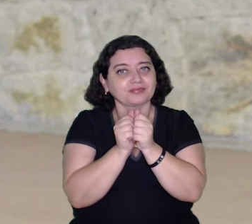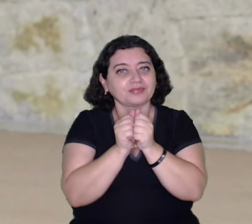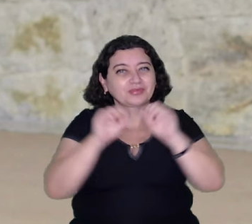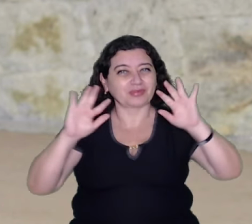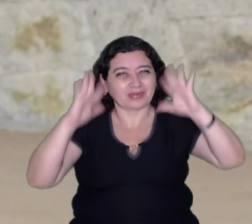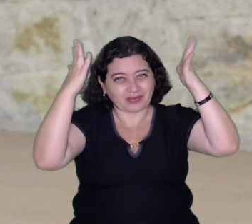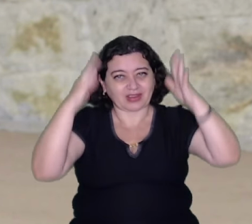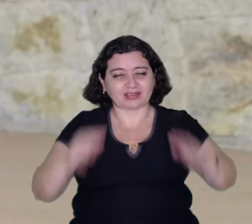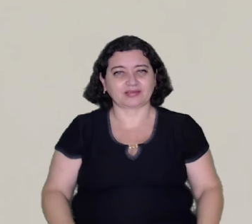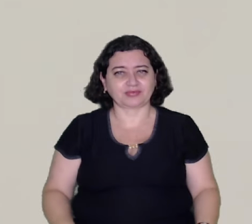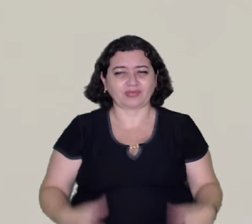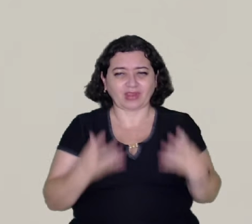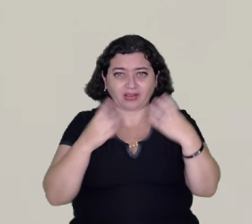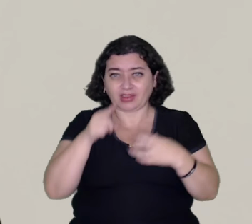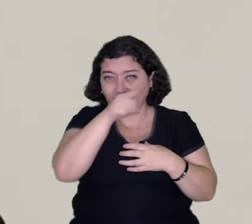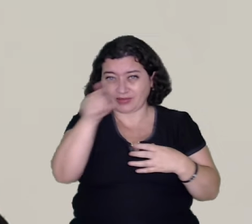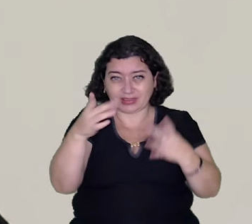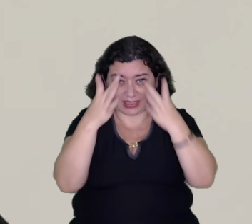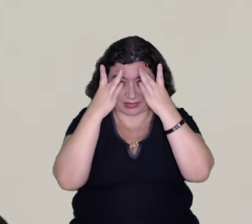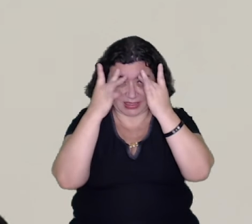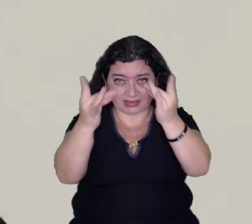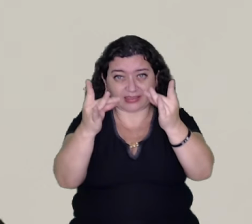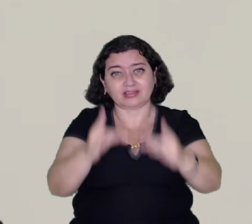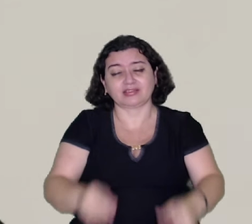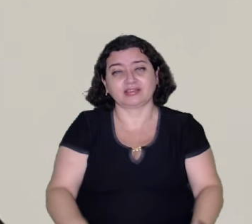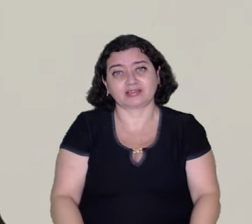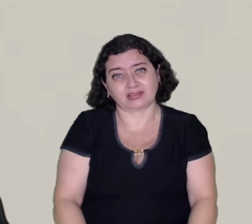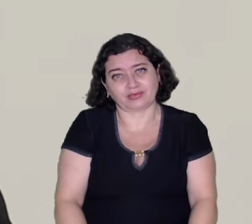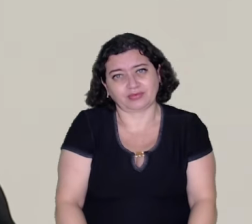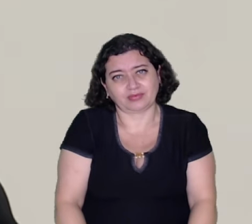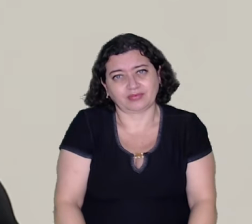Mas eu queria que você prestasse atenção.